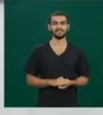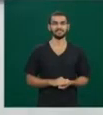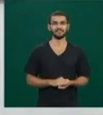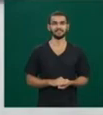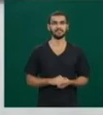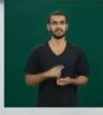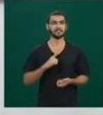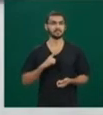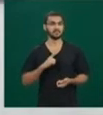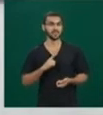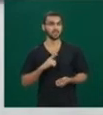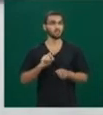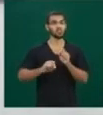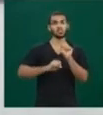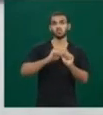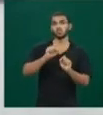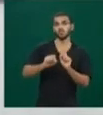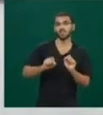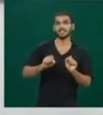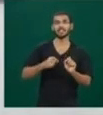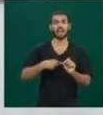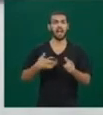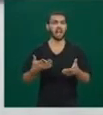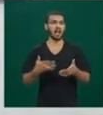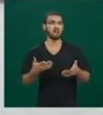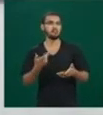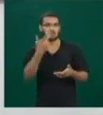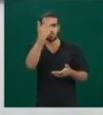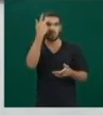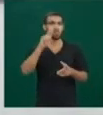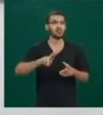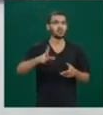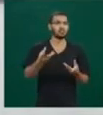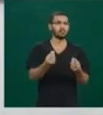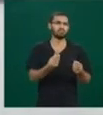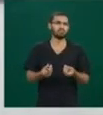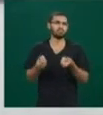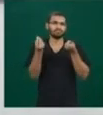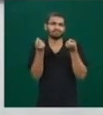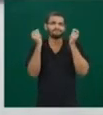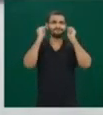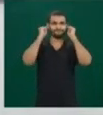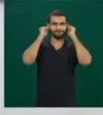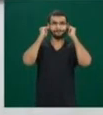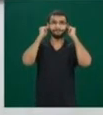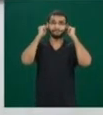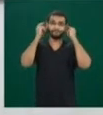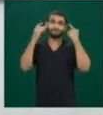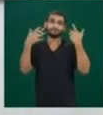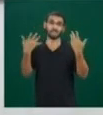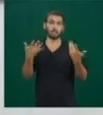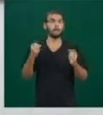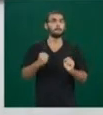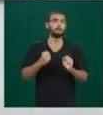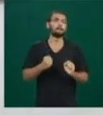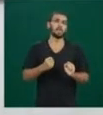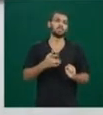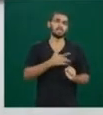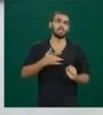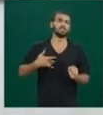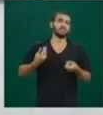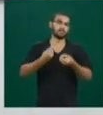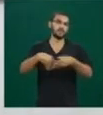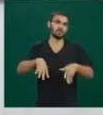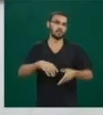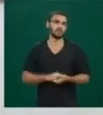Inseparáveis de muitas crianças e adultos, eles estão na moda, mas podem fazer muito mal à saúde. Eu estou falando dos fones de ouvido. O problema está no